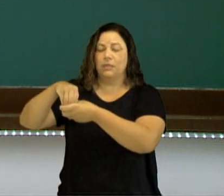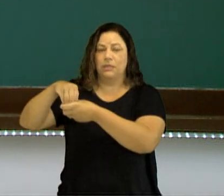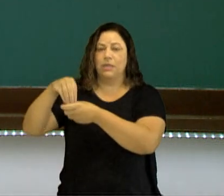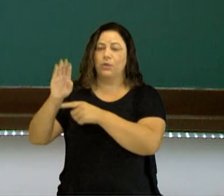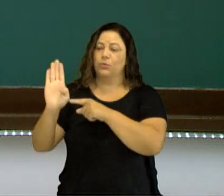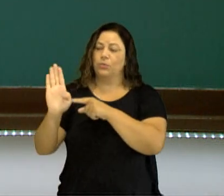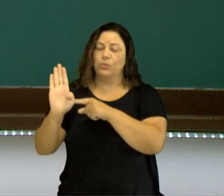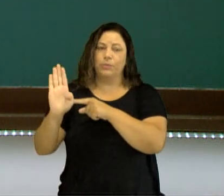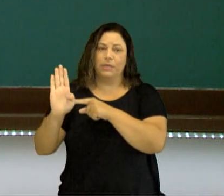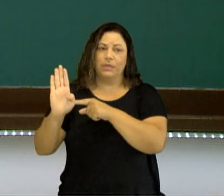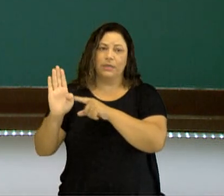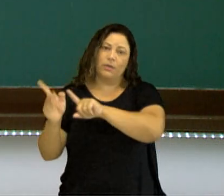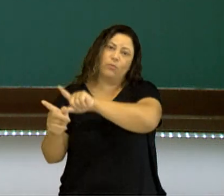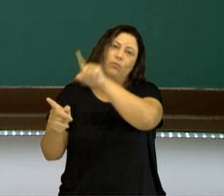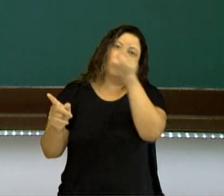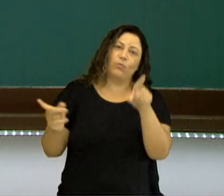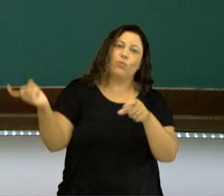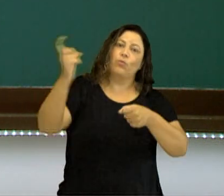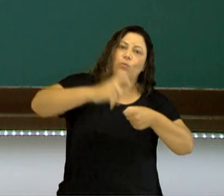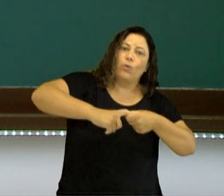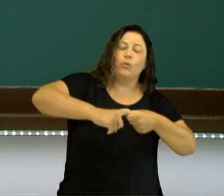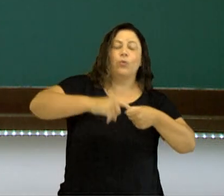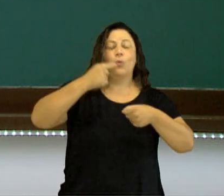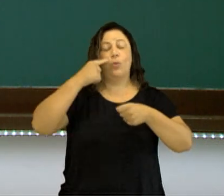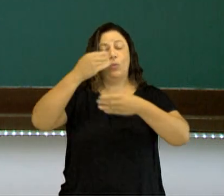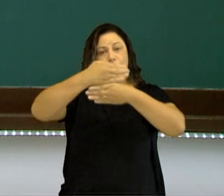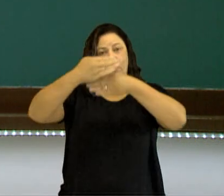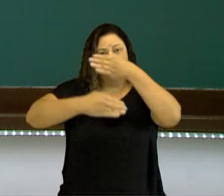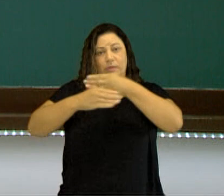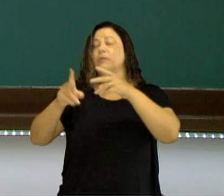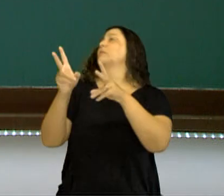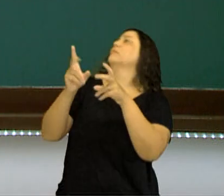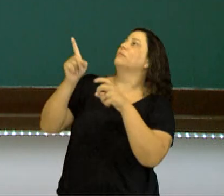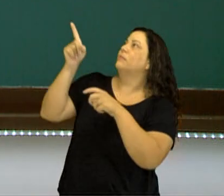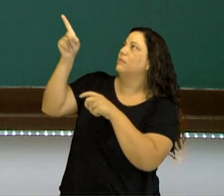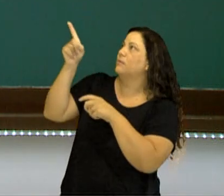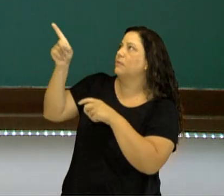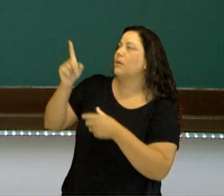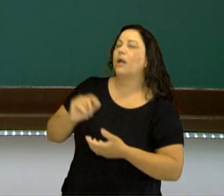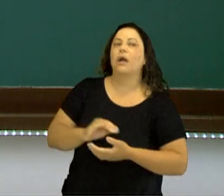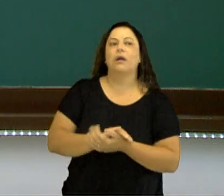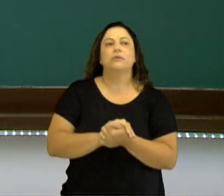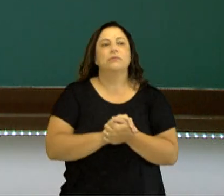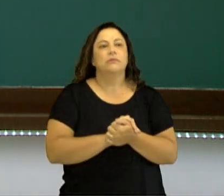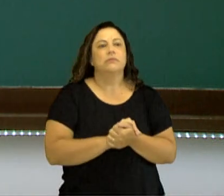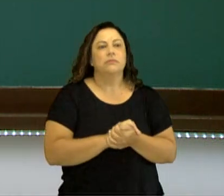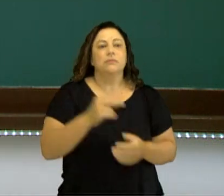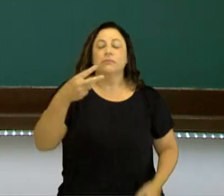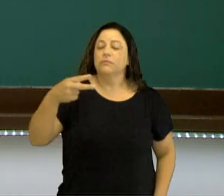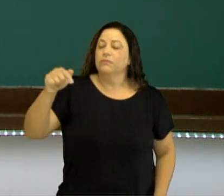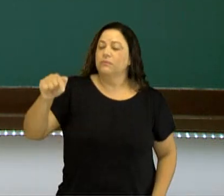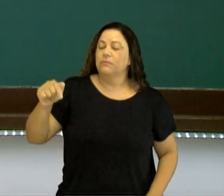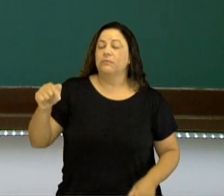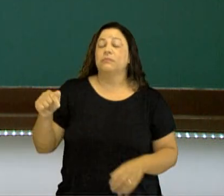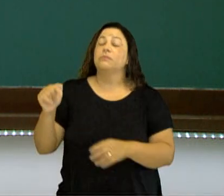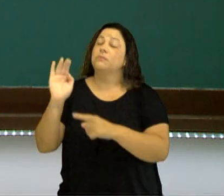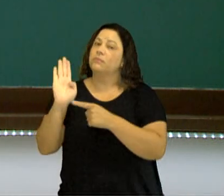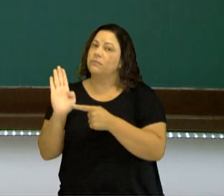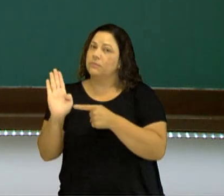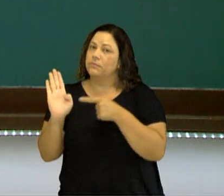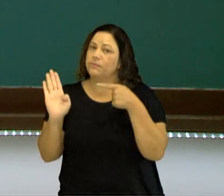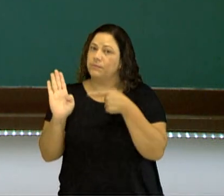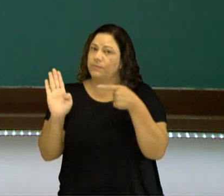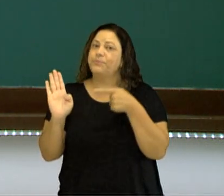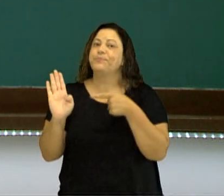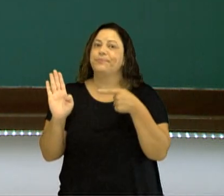E vou dar uma voltada aqui para você ver que realmente está. O 27, ó, ele pertence ao conjunto B. Então, está lá no teu